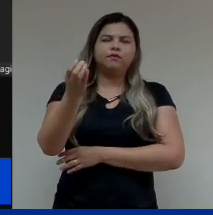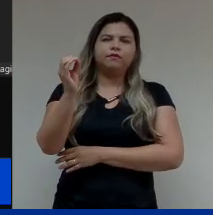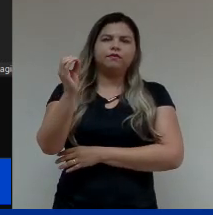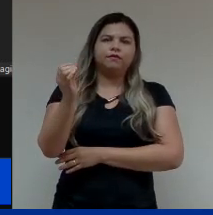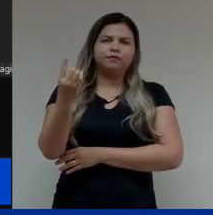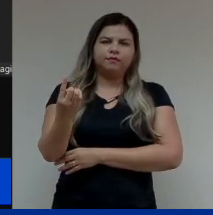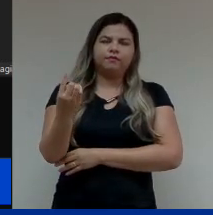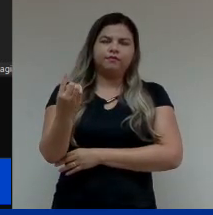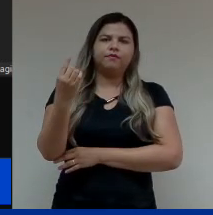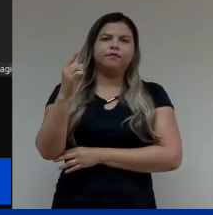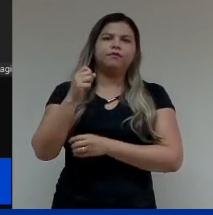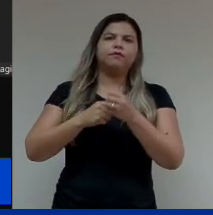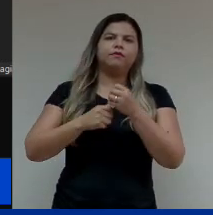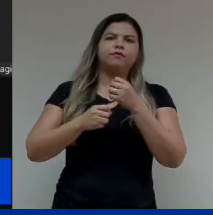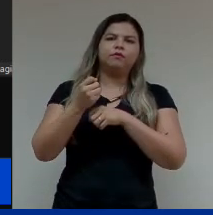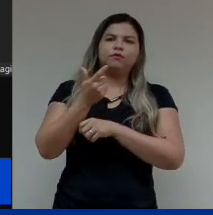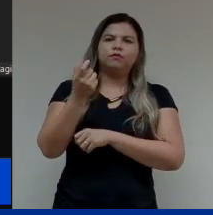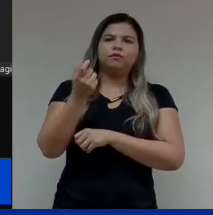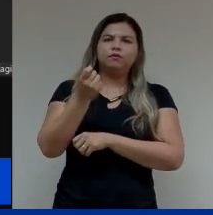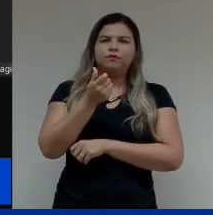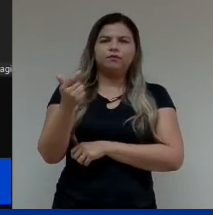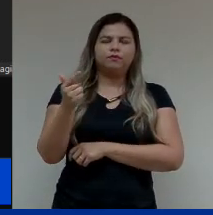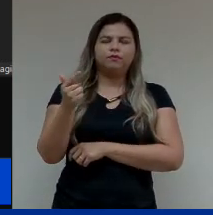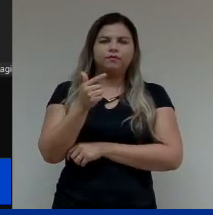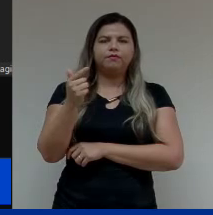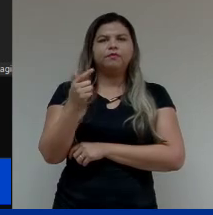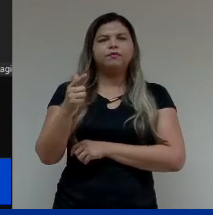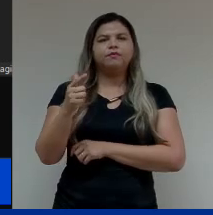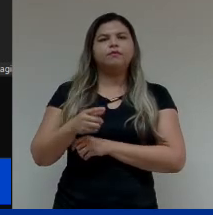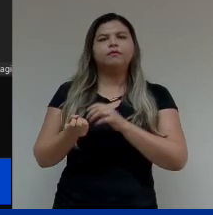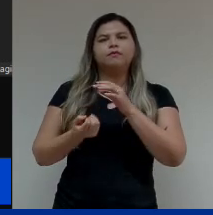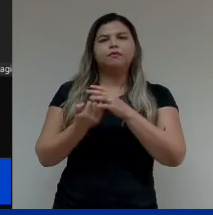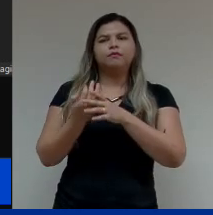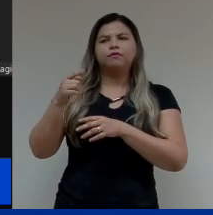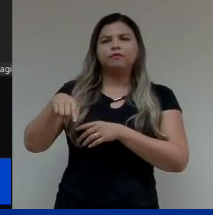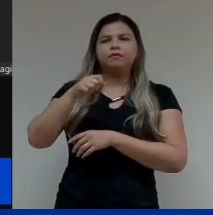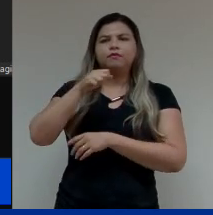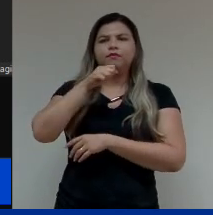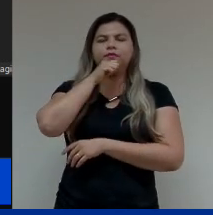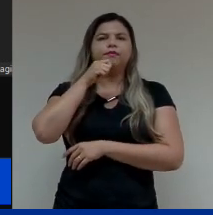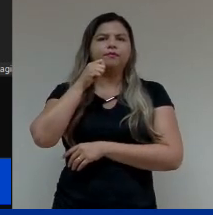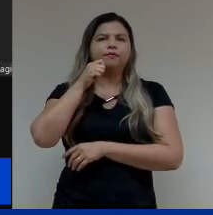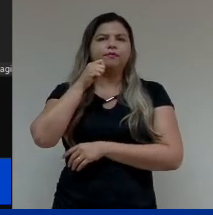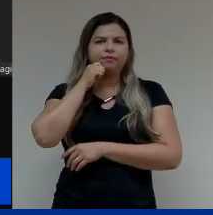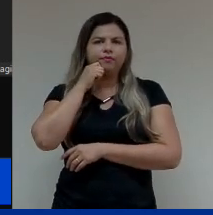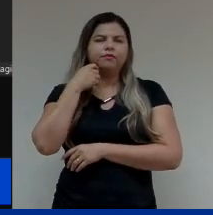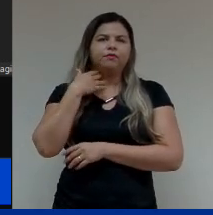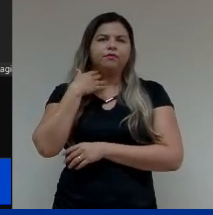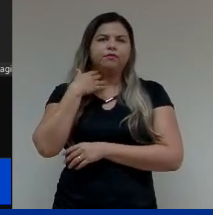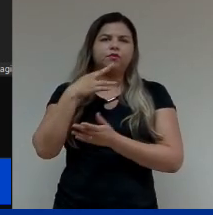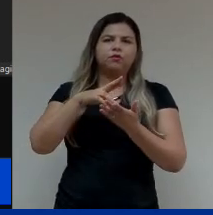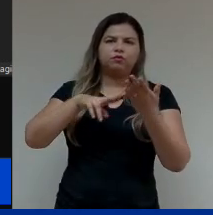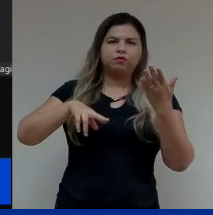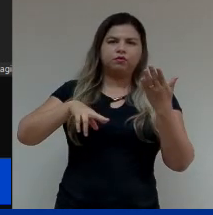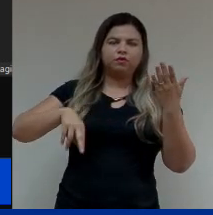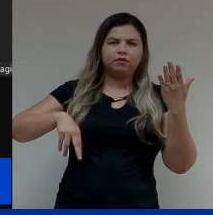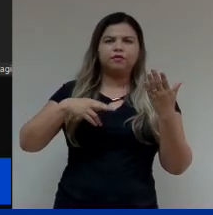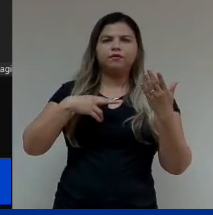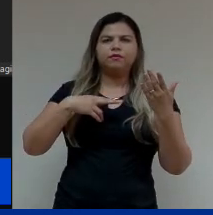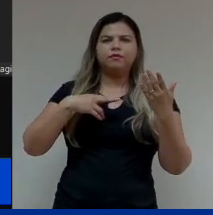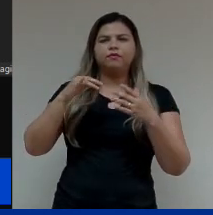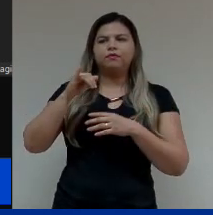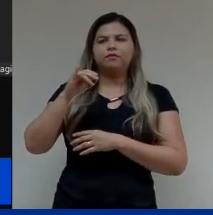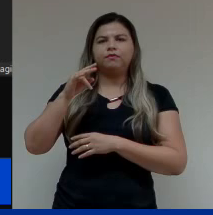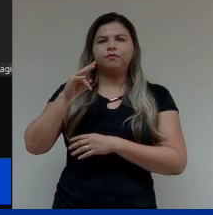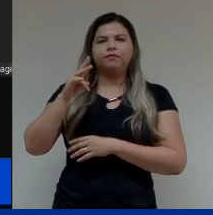0601.284 de 2022. A origem é Macapá, o relator é o juiz Rivaldo Valente, o embargante é o Ministério